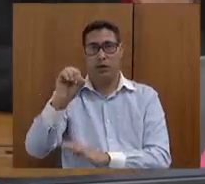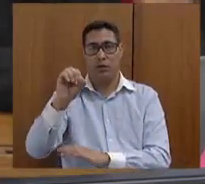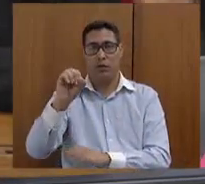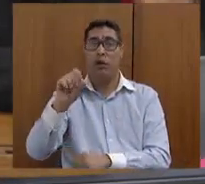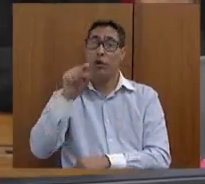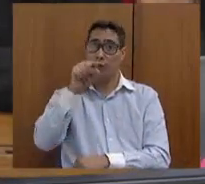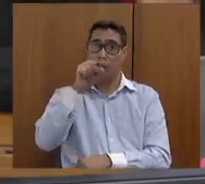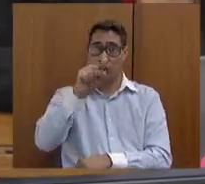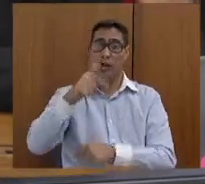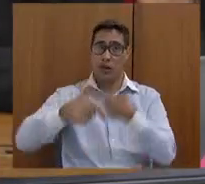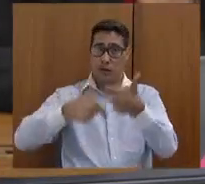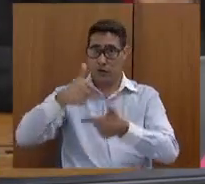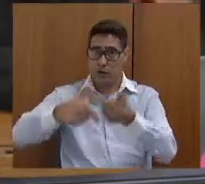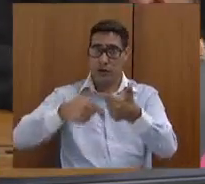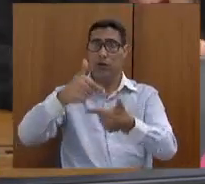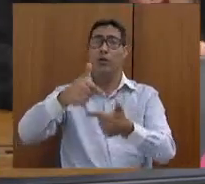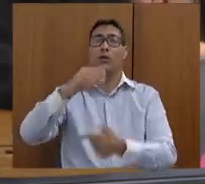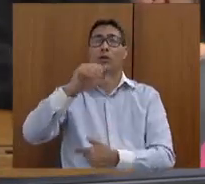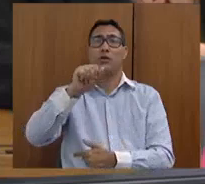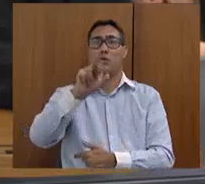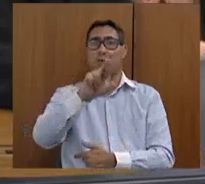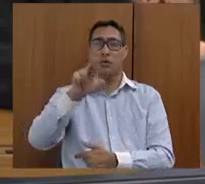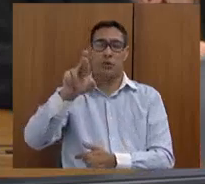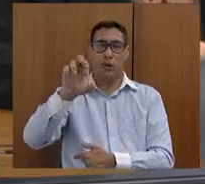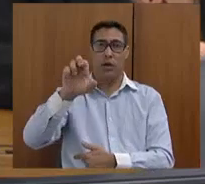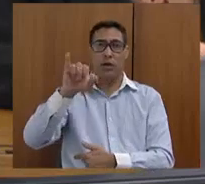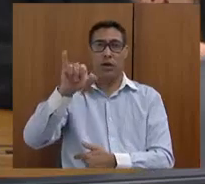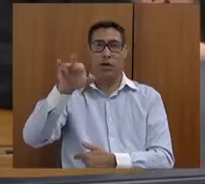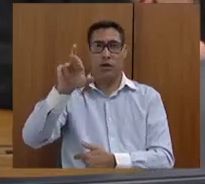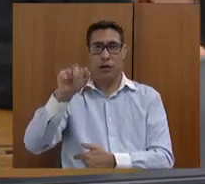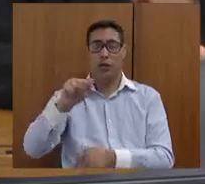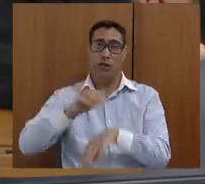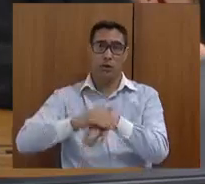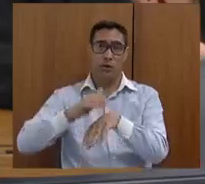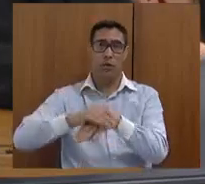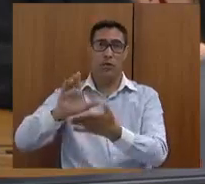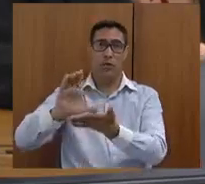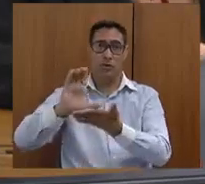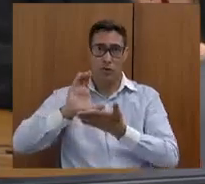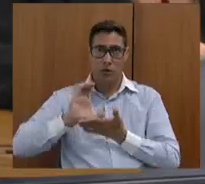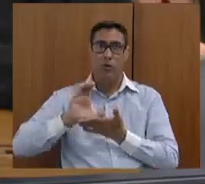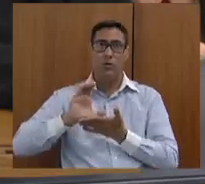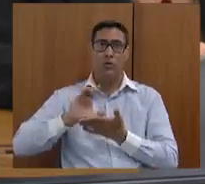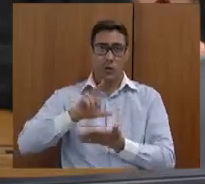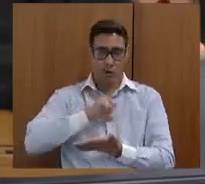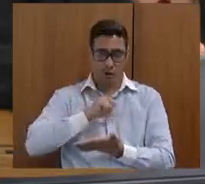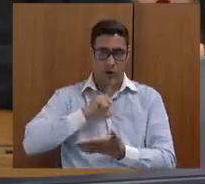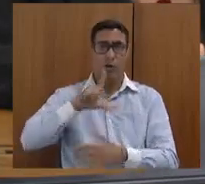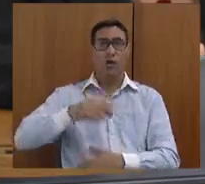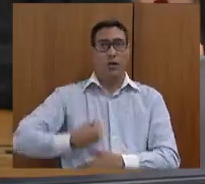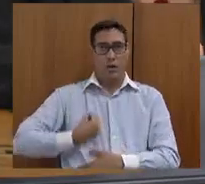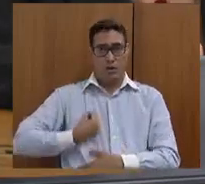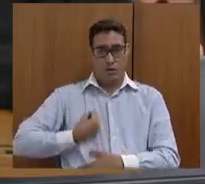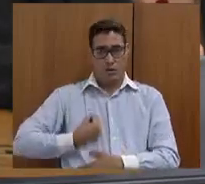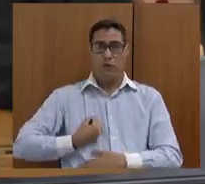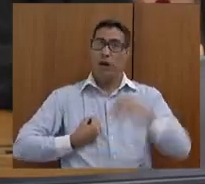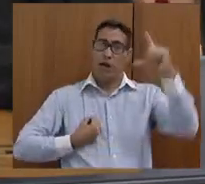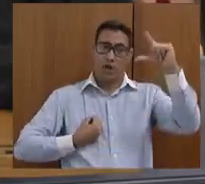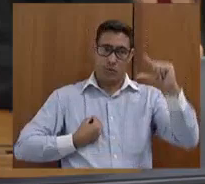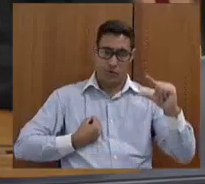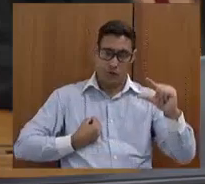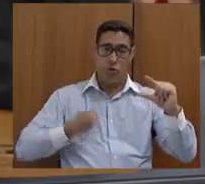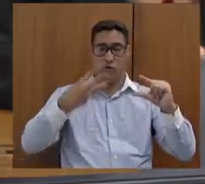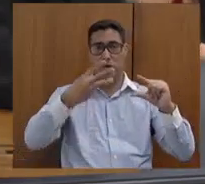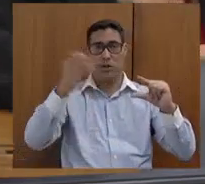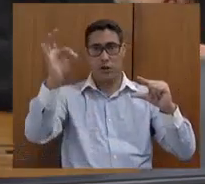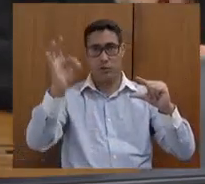carreira Você viveu subsídio como forma de remuneração Você viveu a diminuição dos 3%